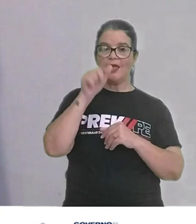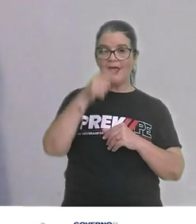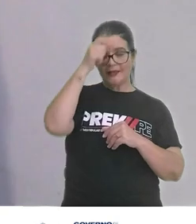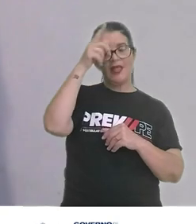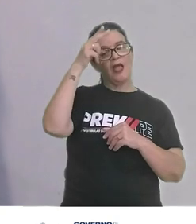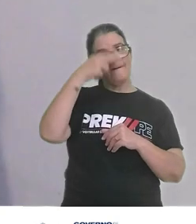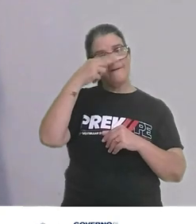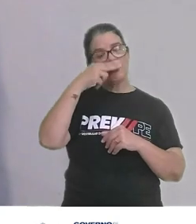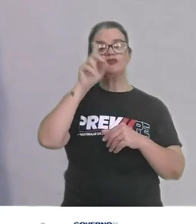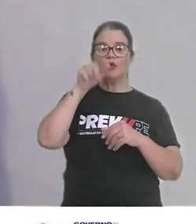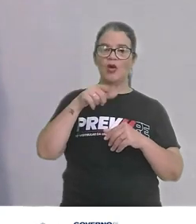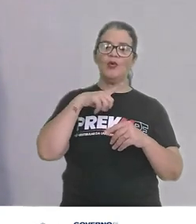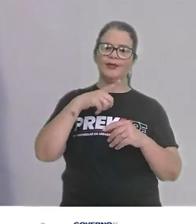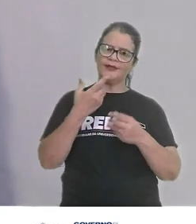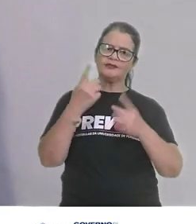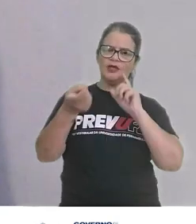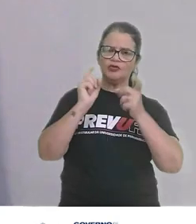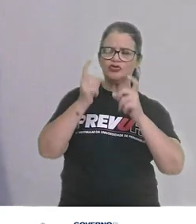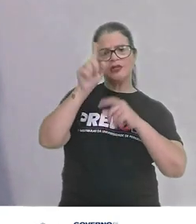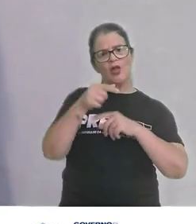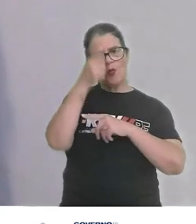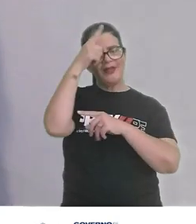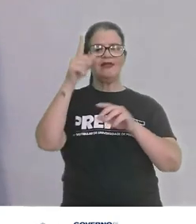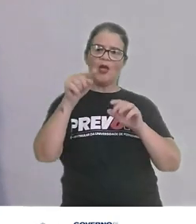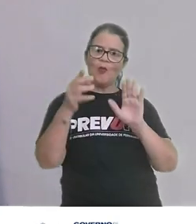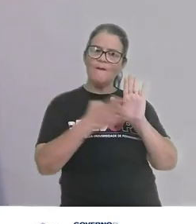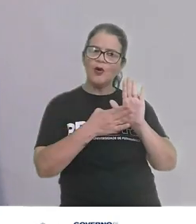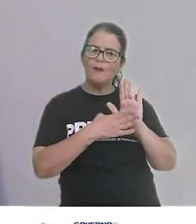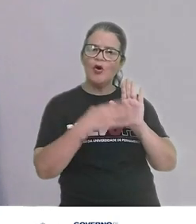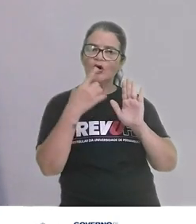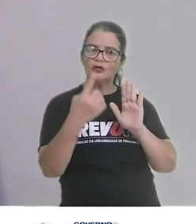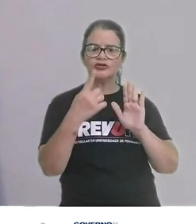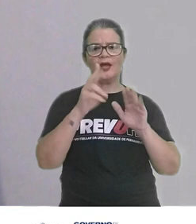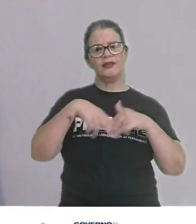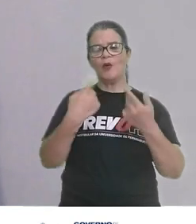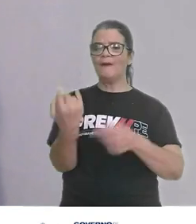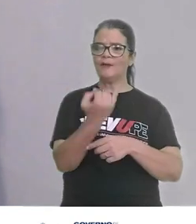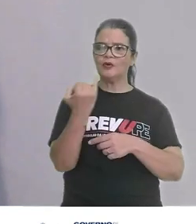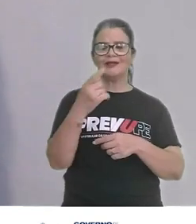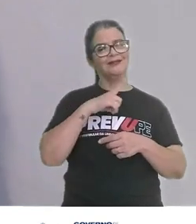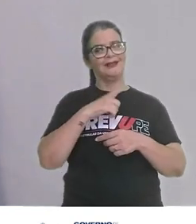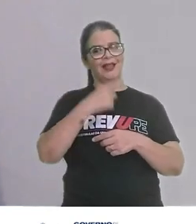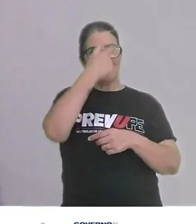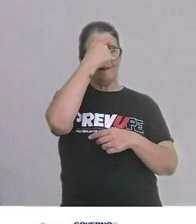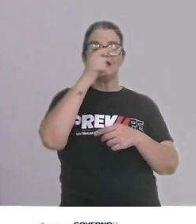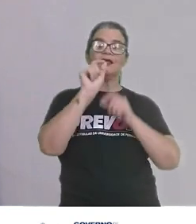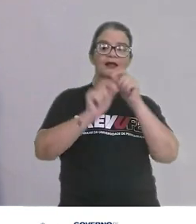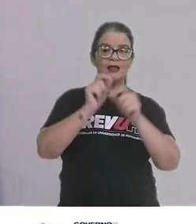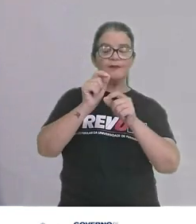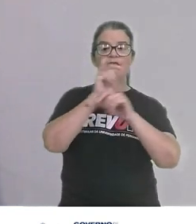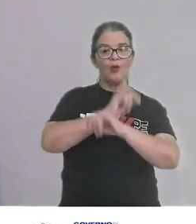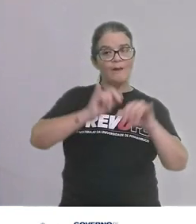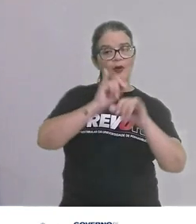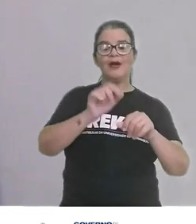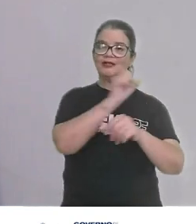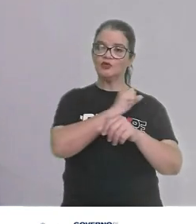ideia mesmo, né? O que tá sendo discutido é uma ideia, uma proposta. É importante a gente ter em mente que, por ser uma propaganda